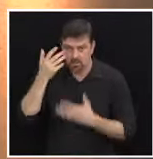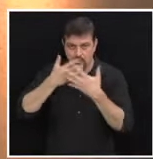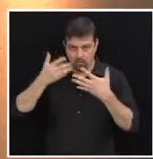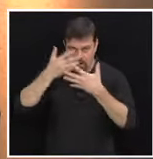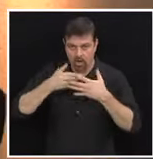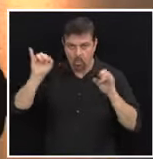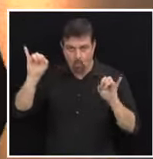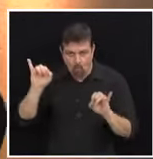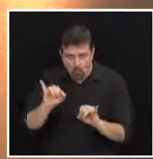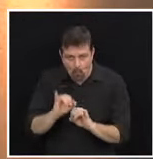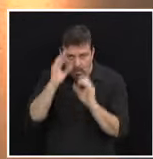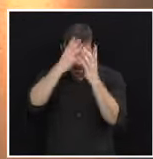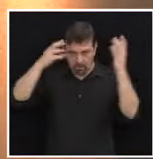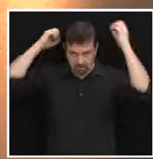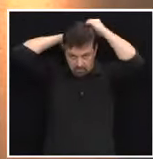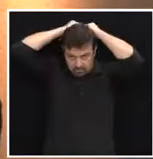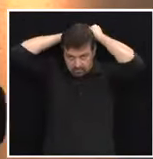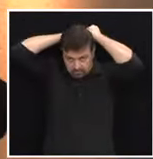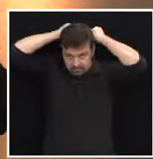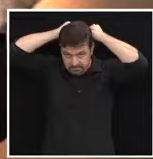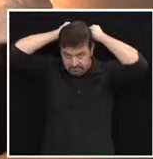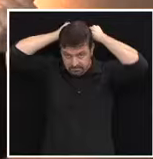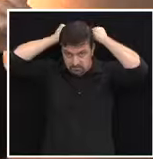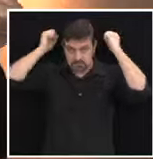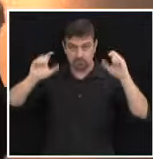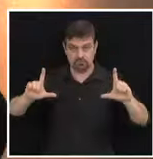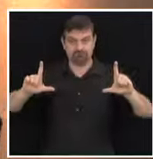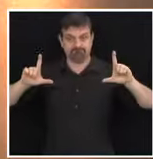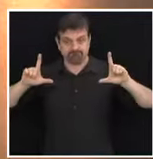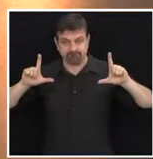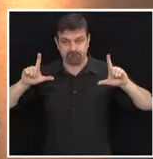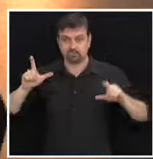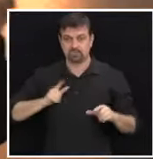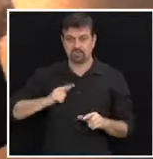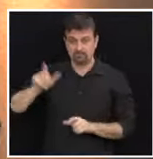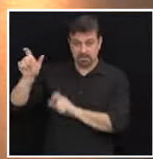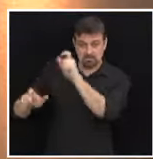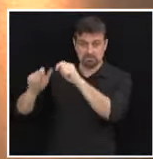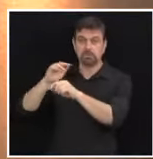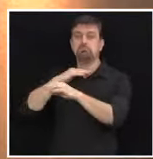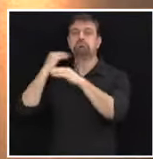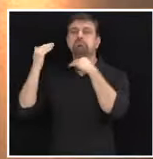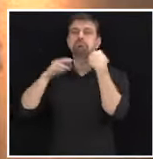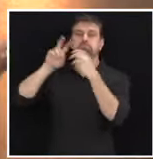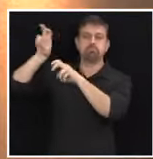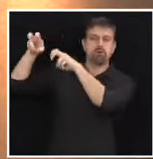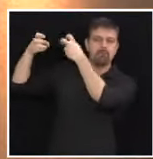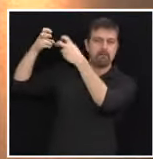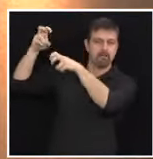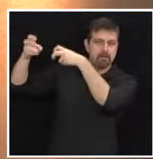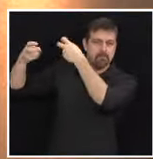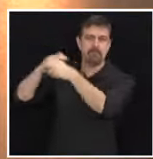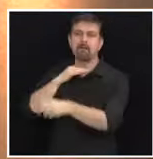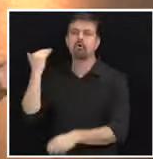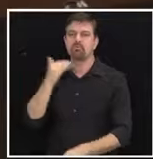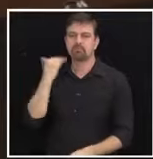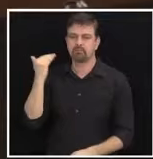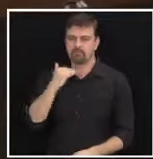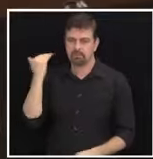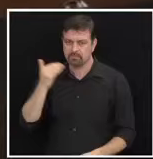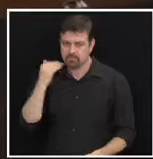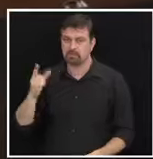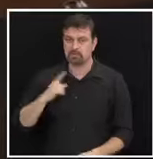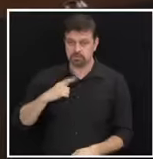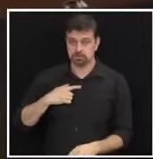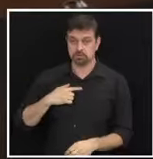bem, e outros artistas que perderam a vida acometido